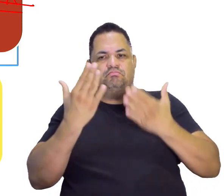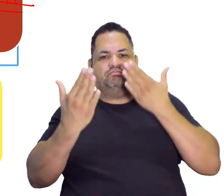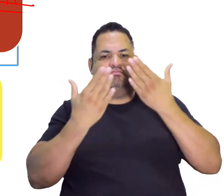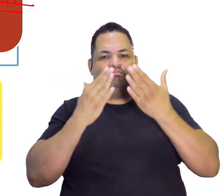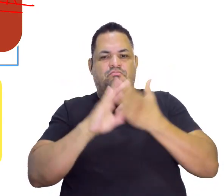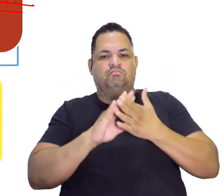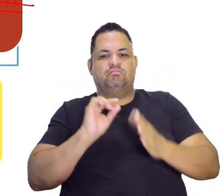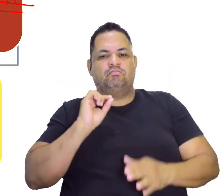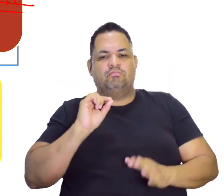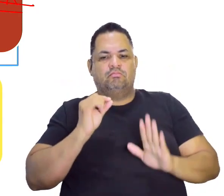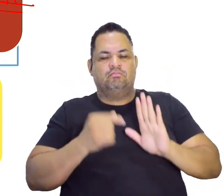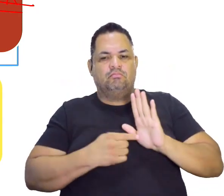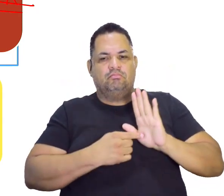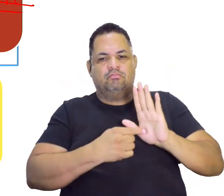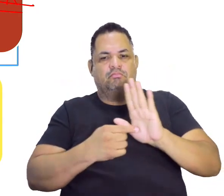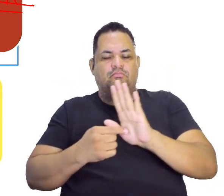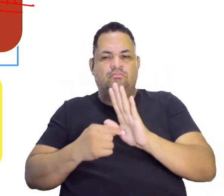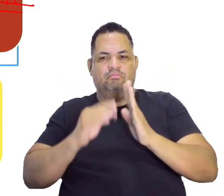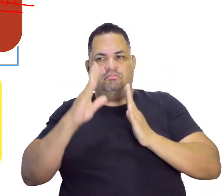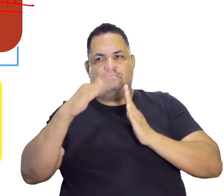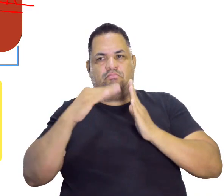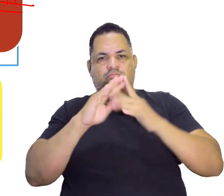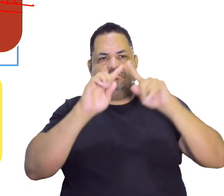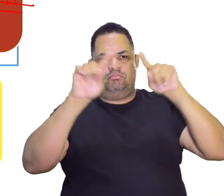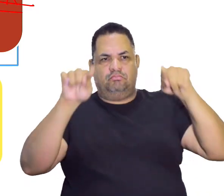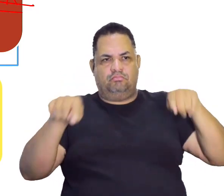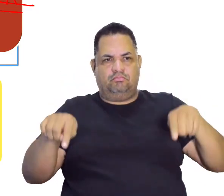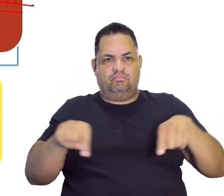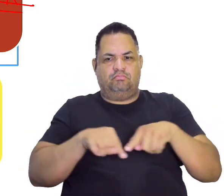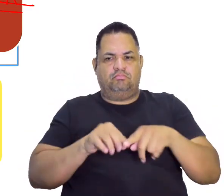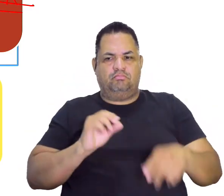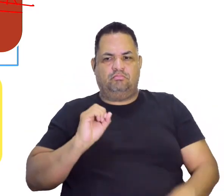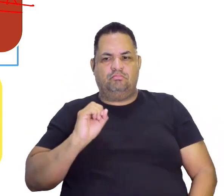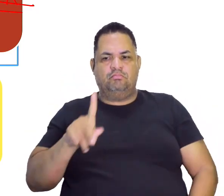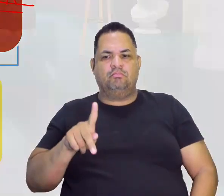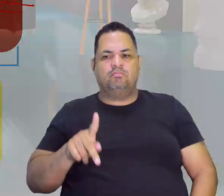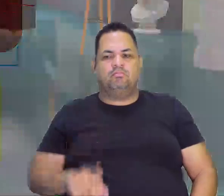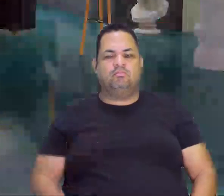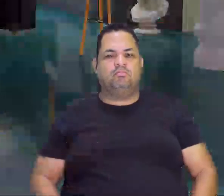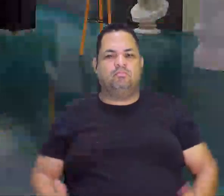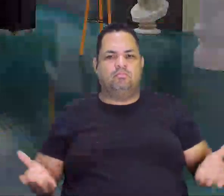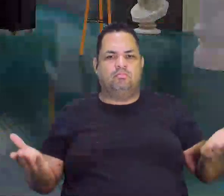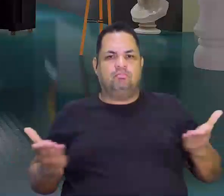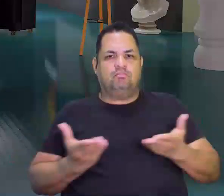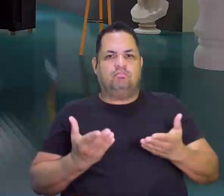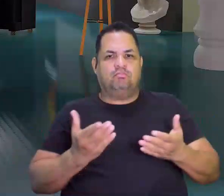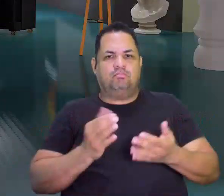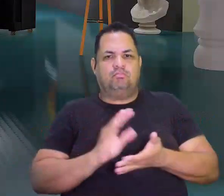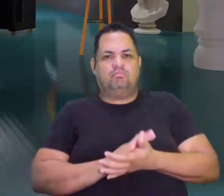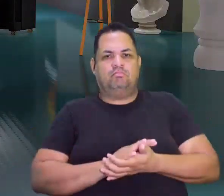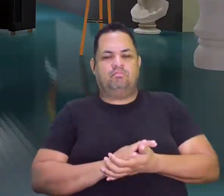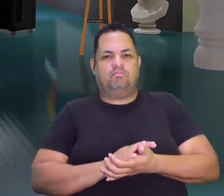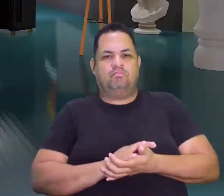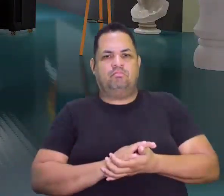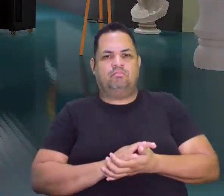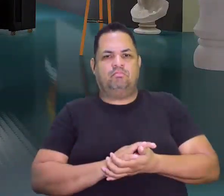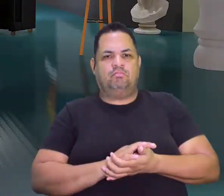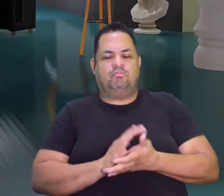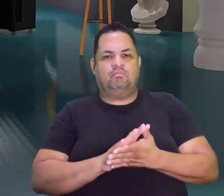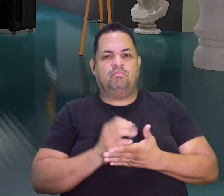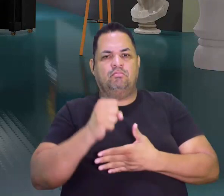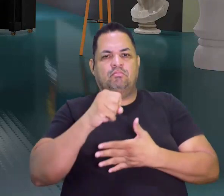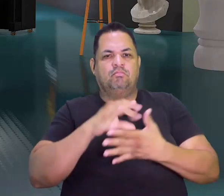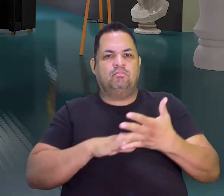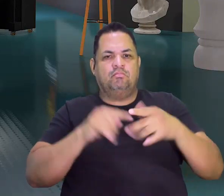isso que ia aparecer na tela das suas pinturas, ok? Então, agora nós vamos para as